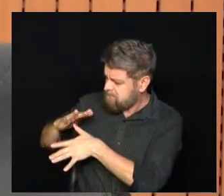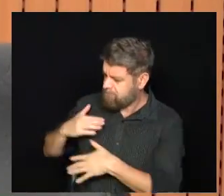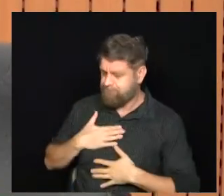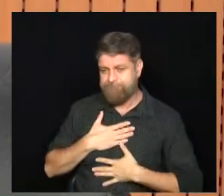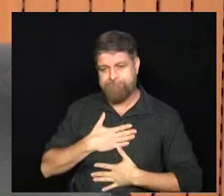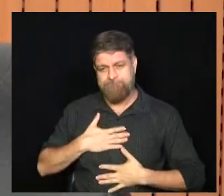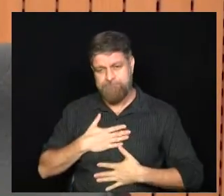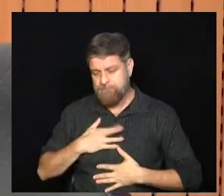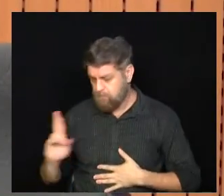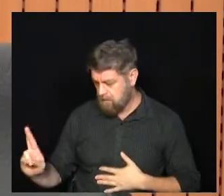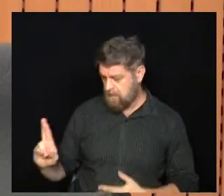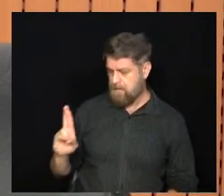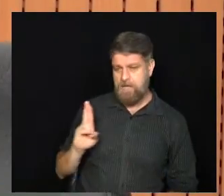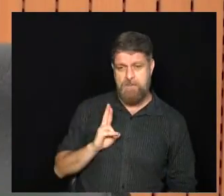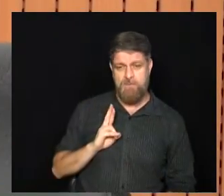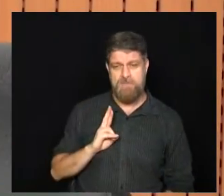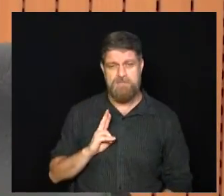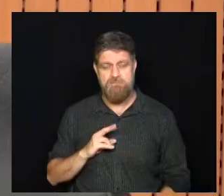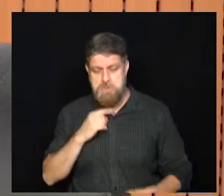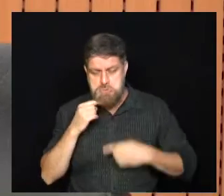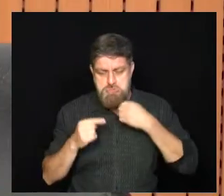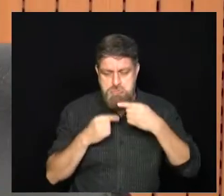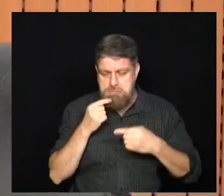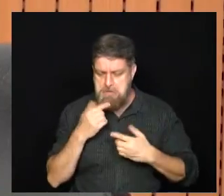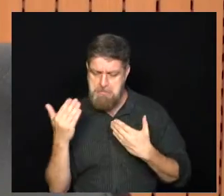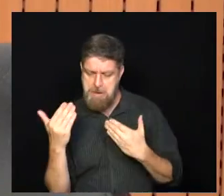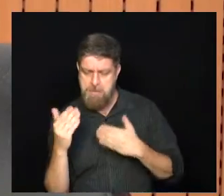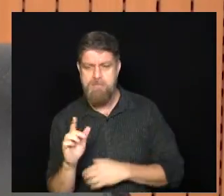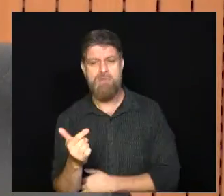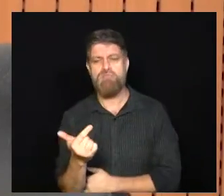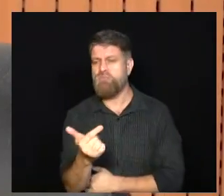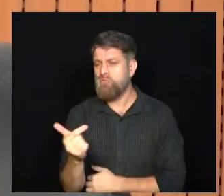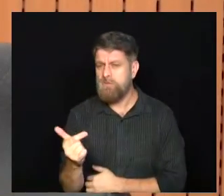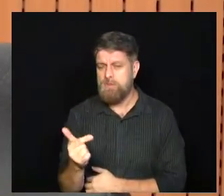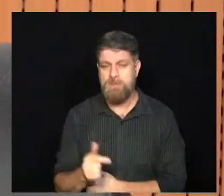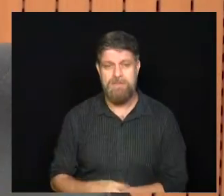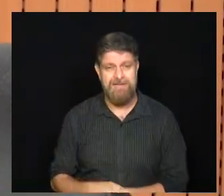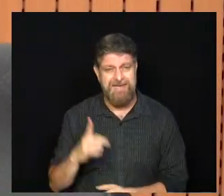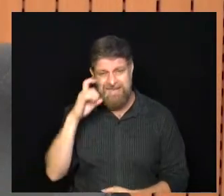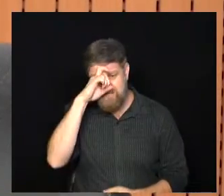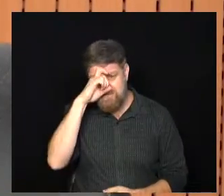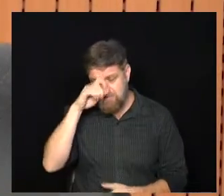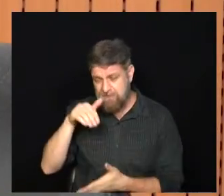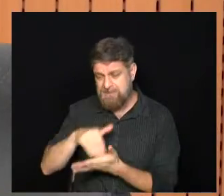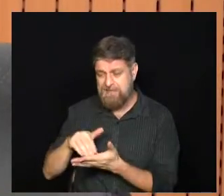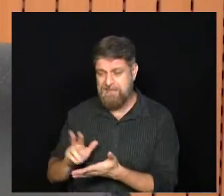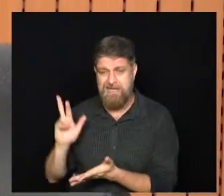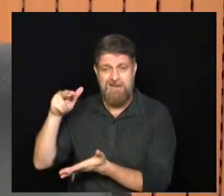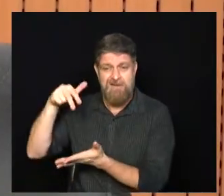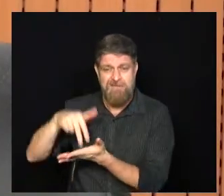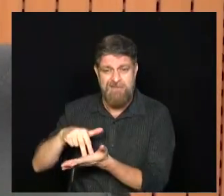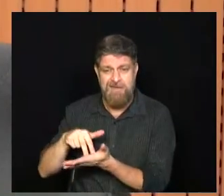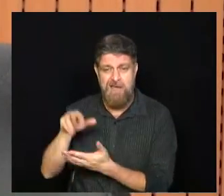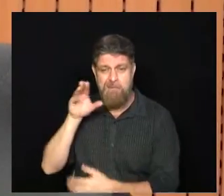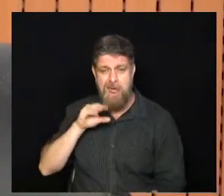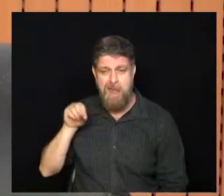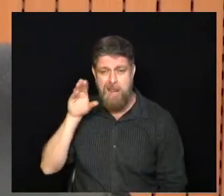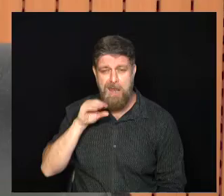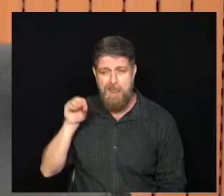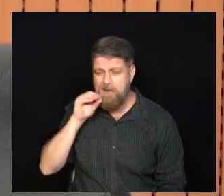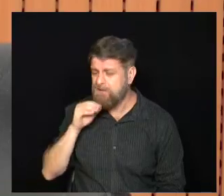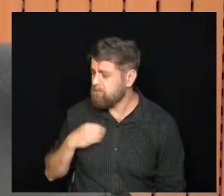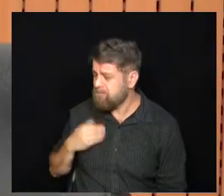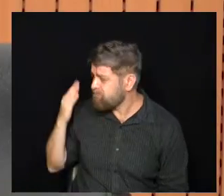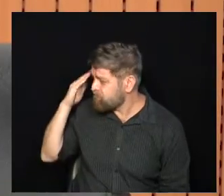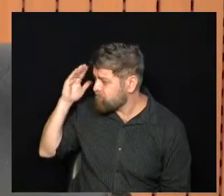traz a resposta, não deixa a resposta no ar, porque é muito difícil quando a gente traz um secretário aqui, e às vezes ele deixa a resposta no ar, que